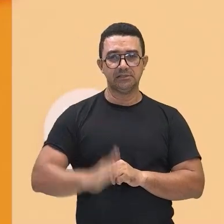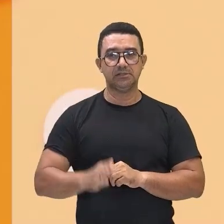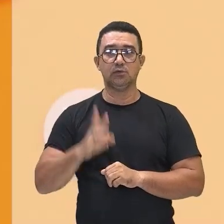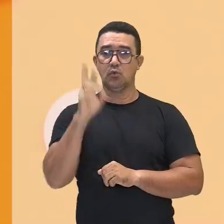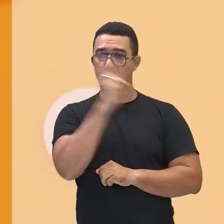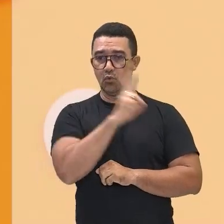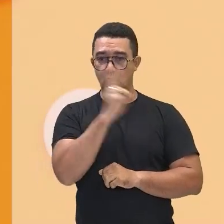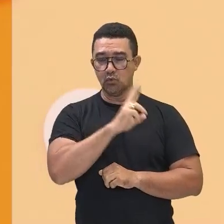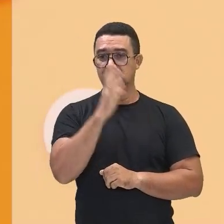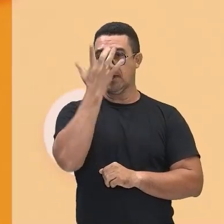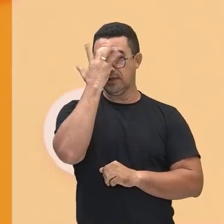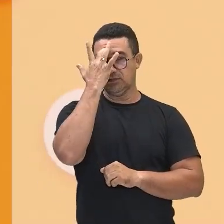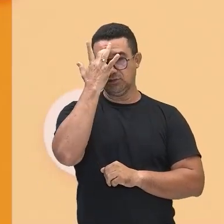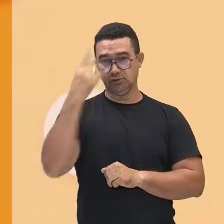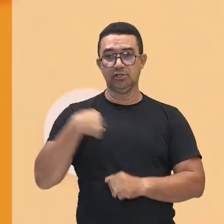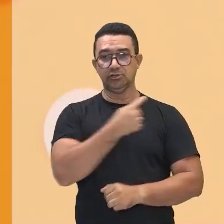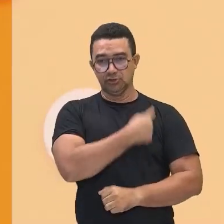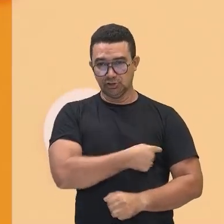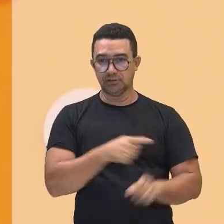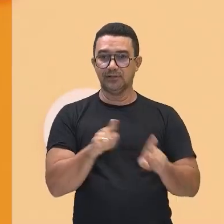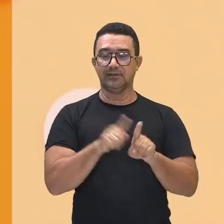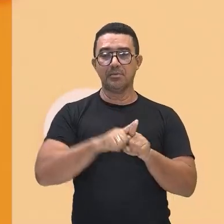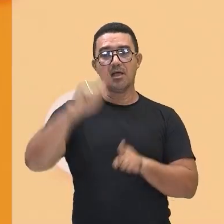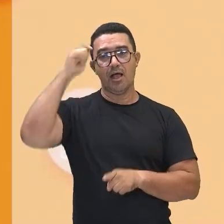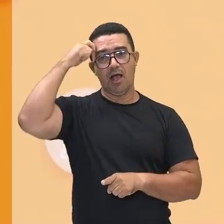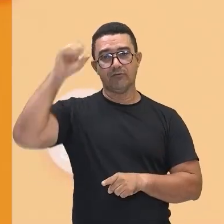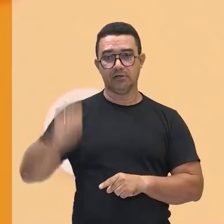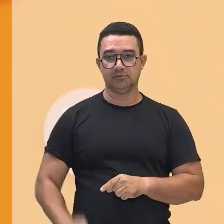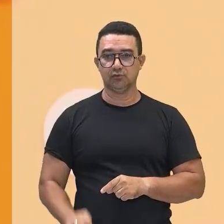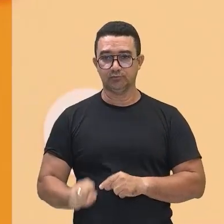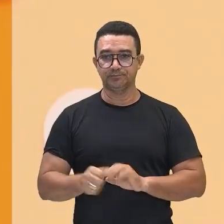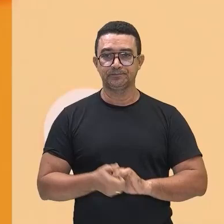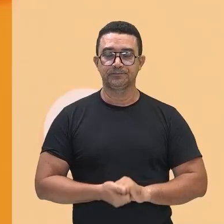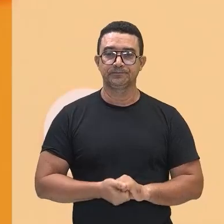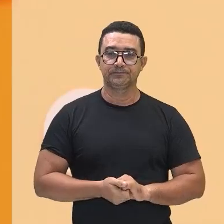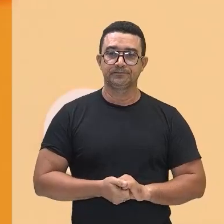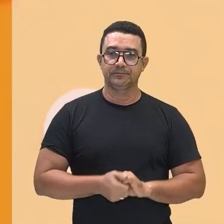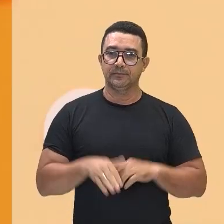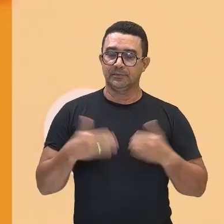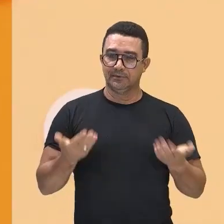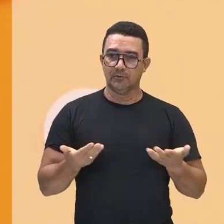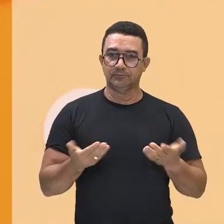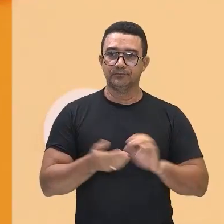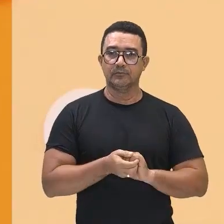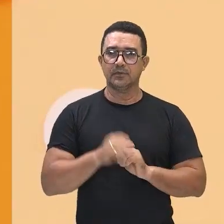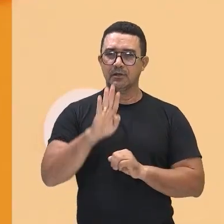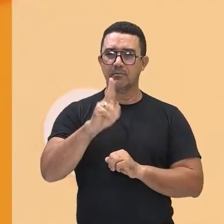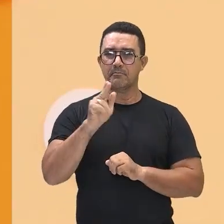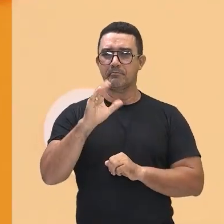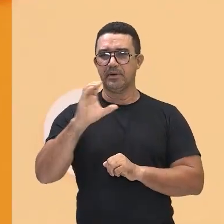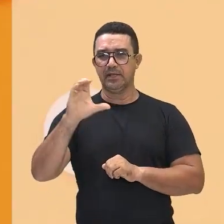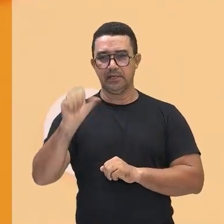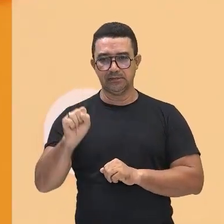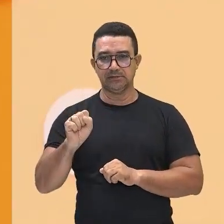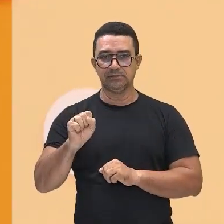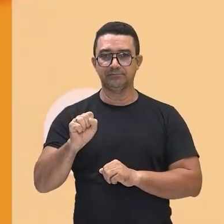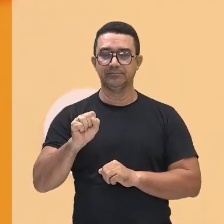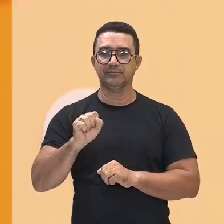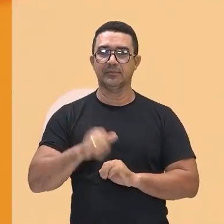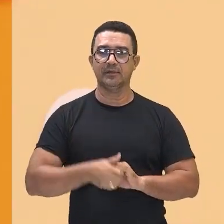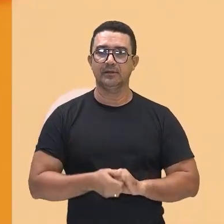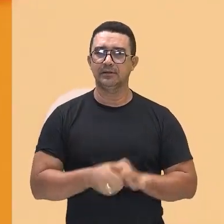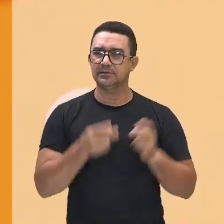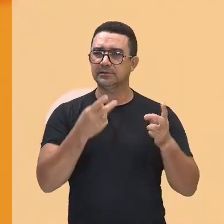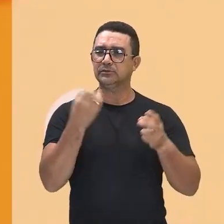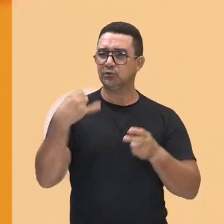Rússia, Índia, China e a África do Sul, ok? Então, gente, o BRICS vai ser um acrônico, né? Então, a gente